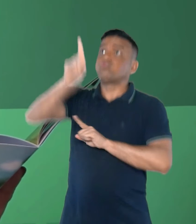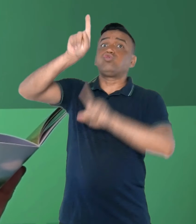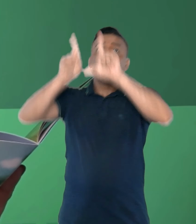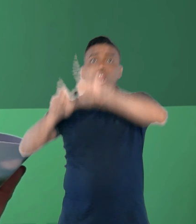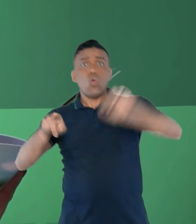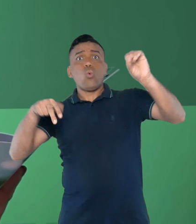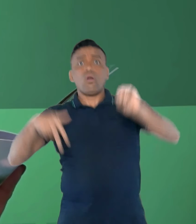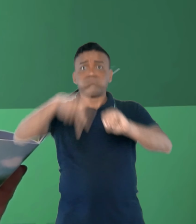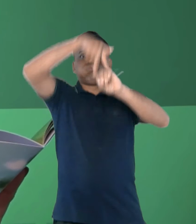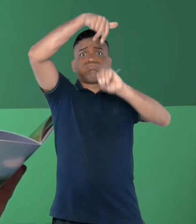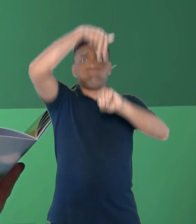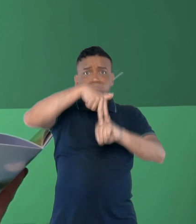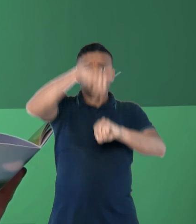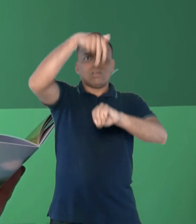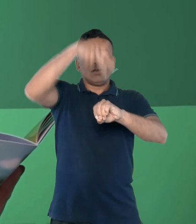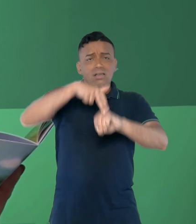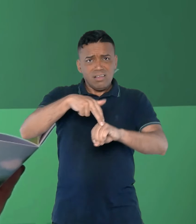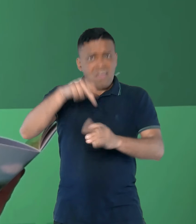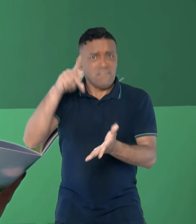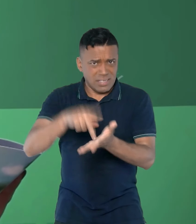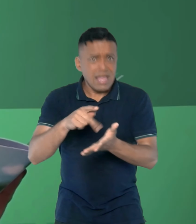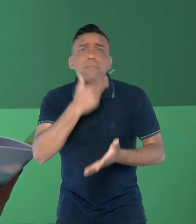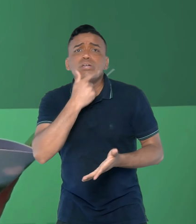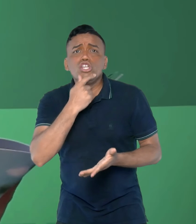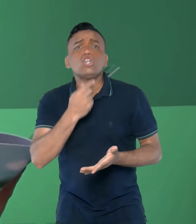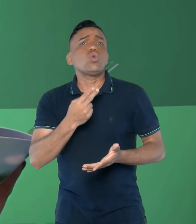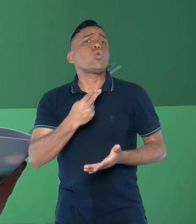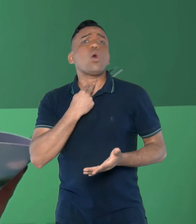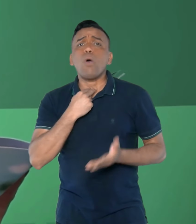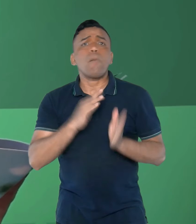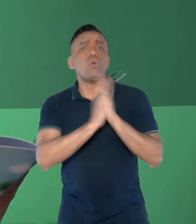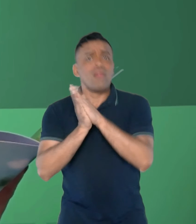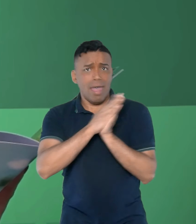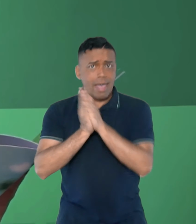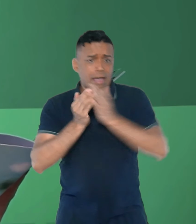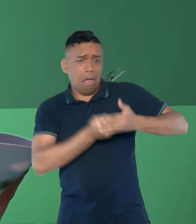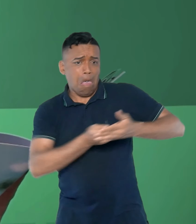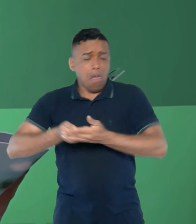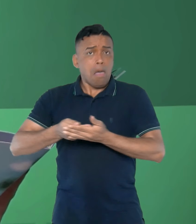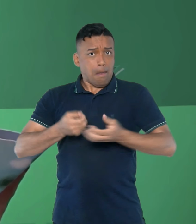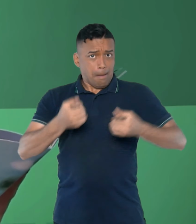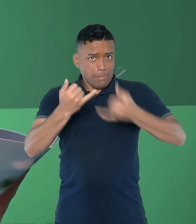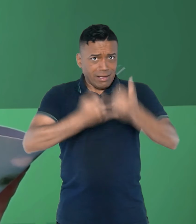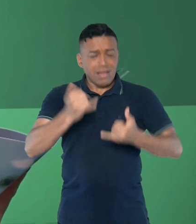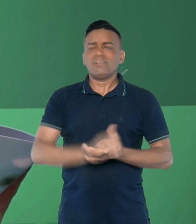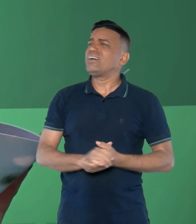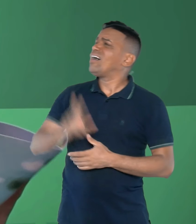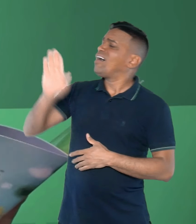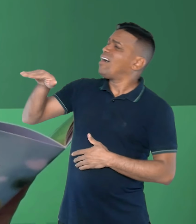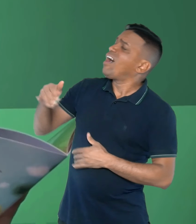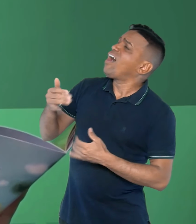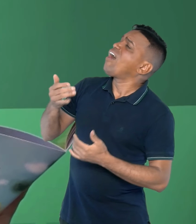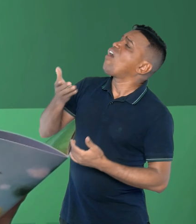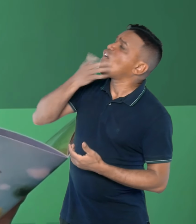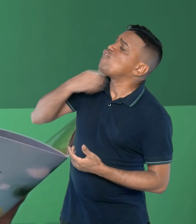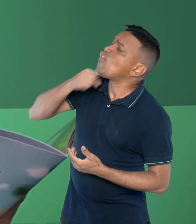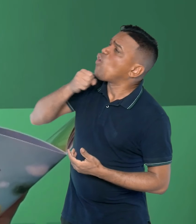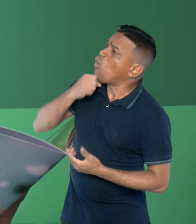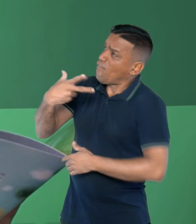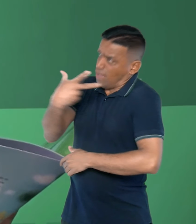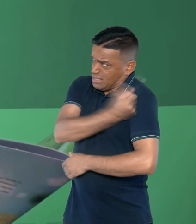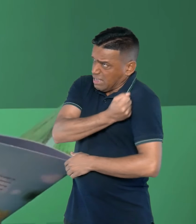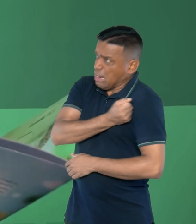verdade que menino não pode brincar de boneca? Vovô, eu vi na internet que as vacinas fazem mal. Isso é